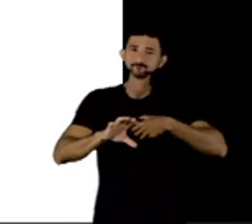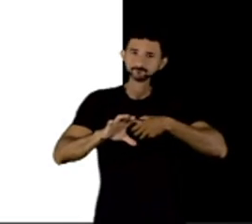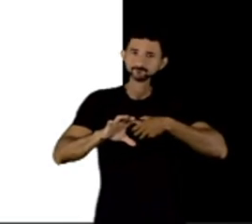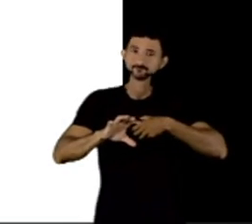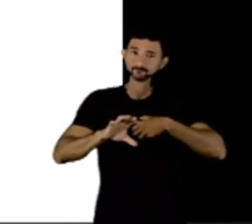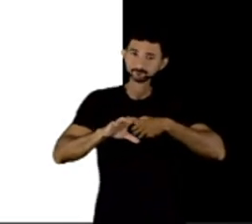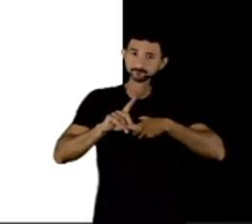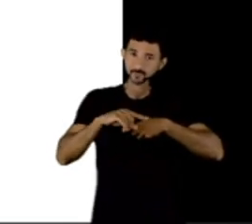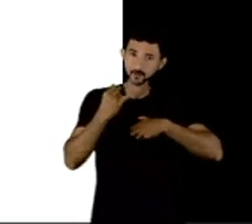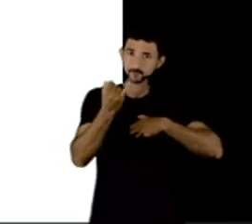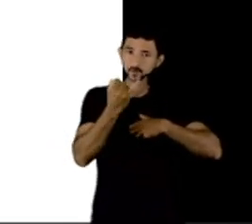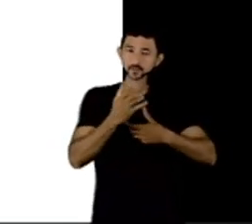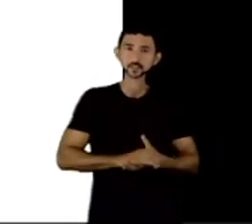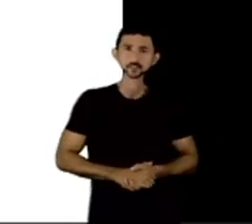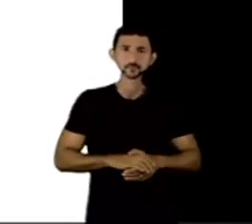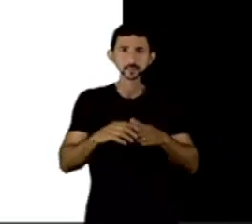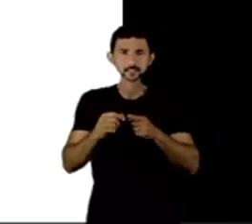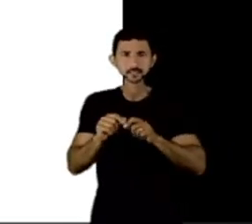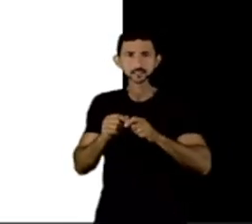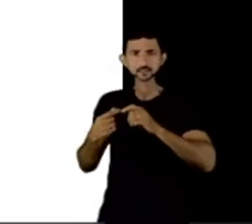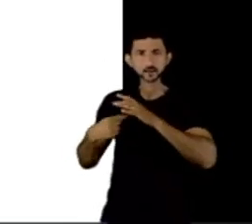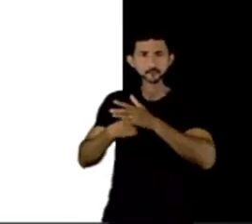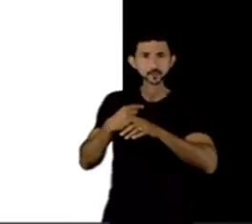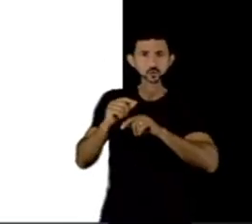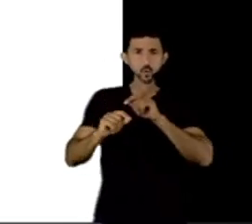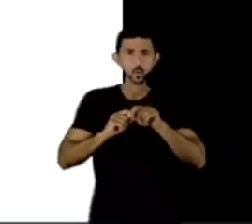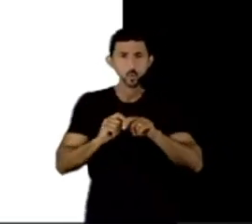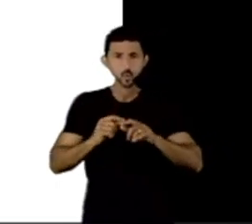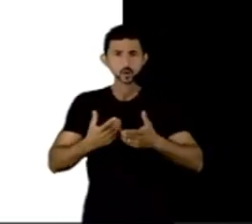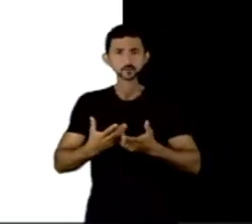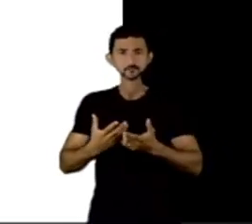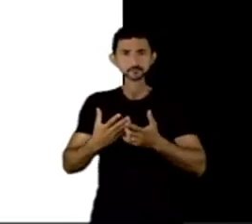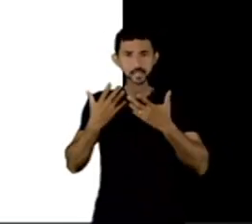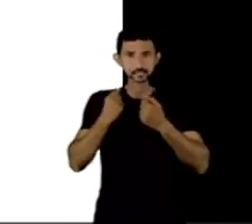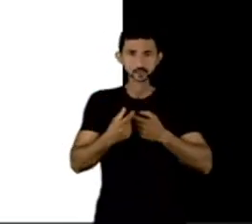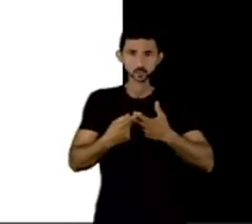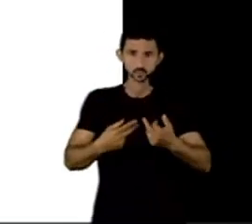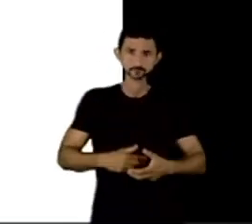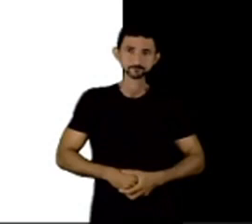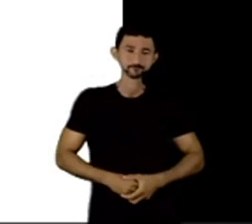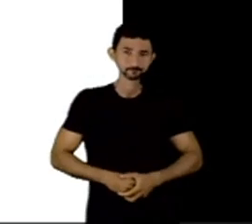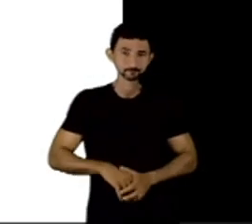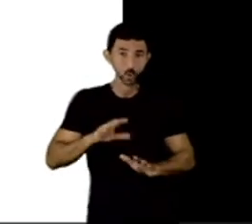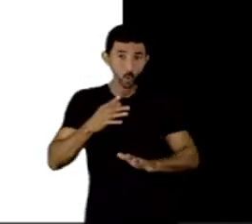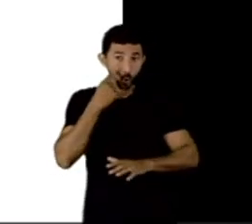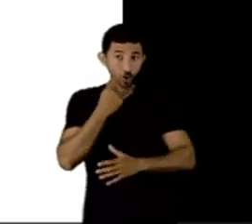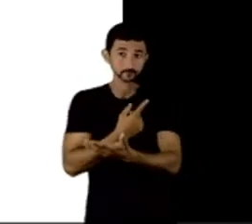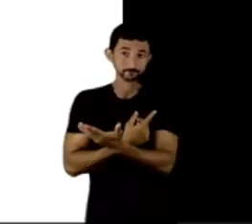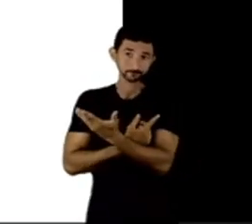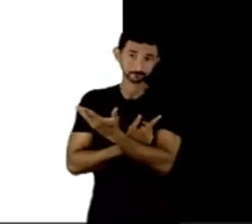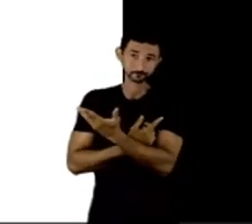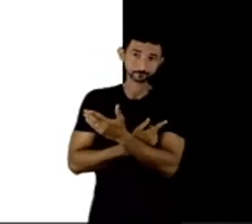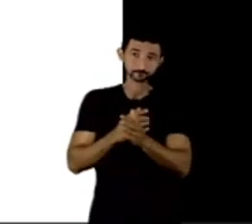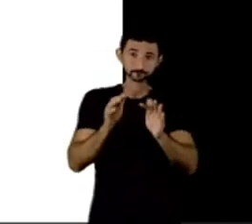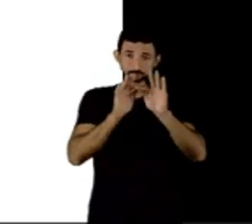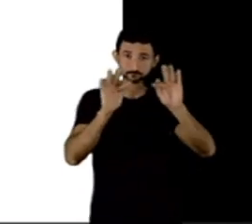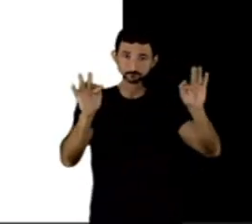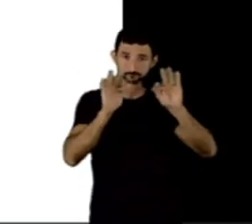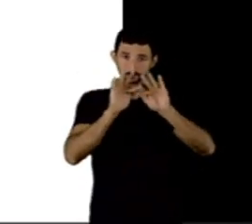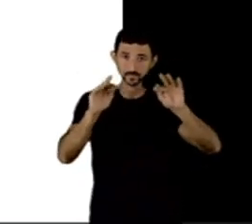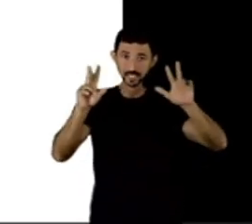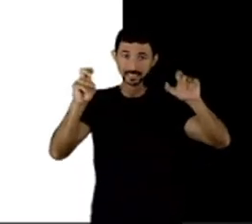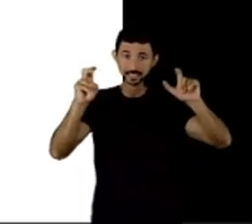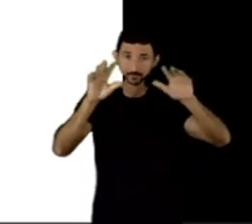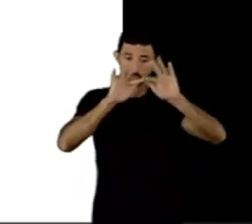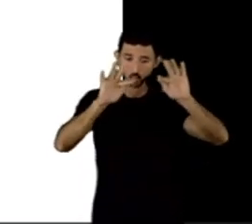recompensa. Devemos nos questionar, provocar, tirar lições. Primeiro ponto, esse trecho todo,